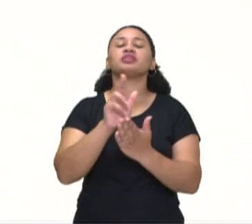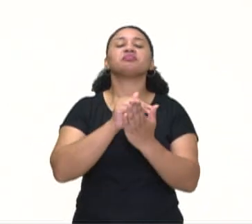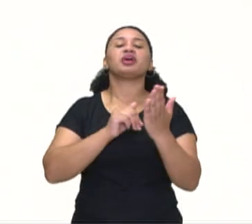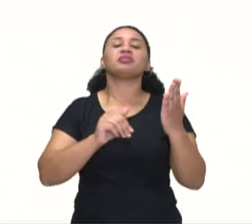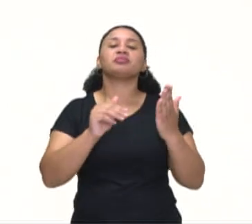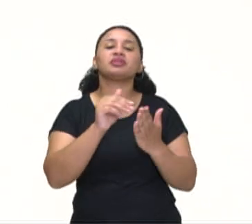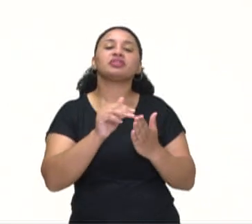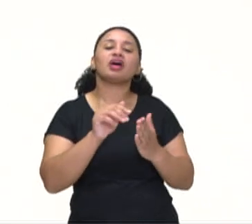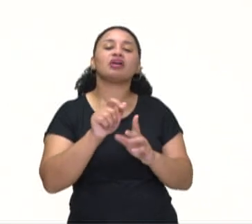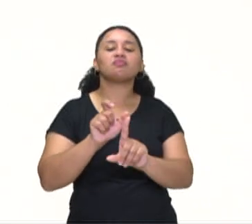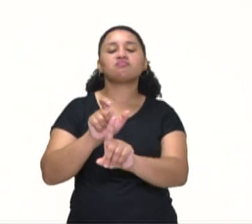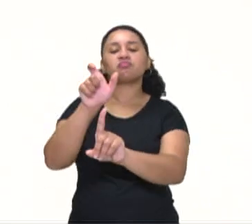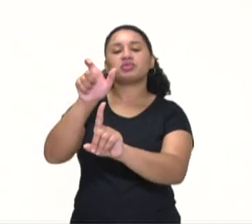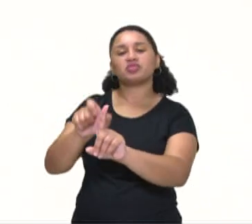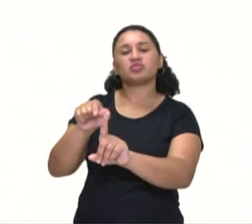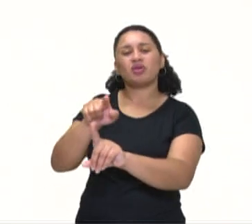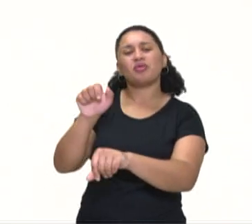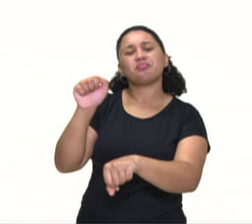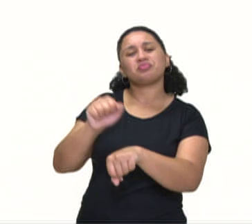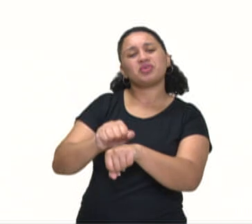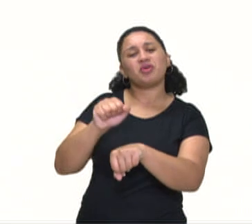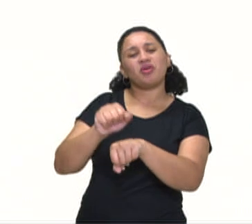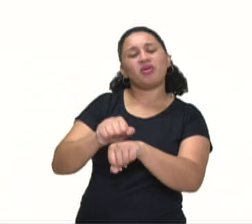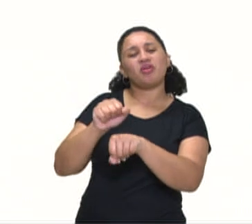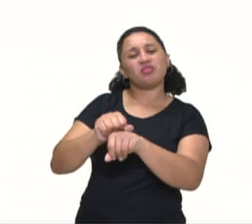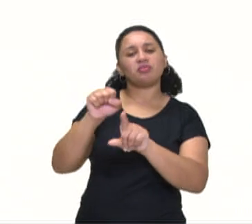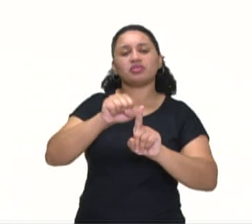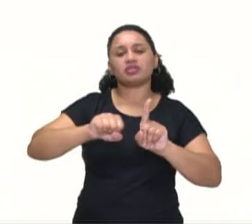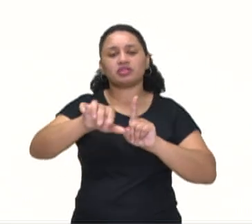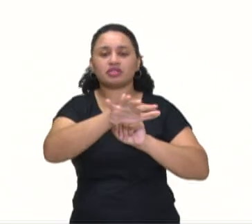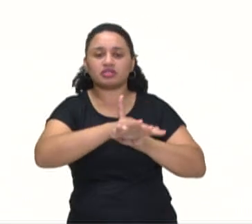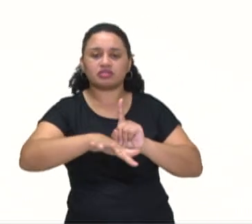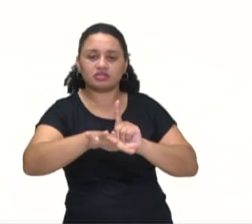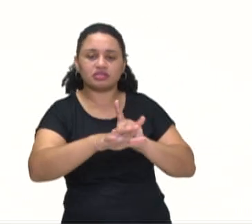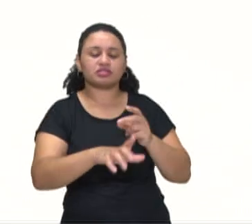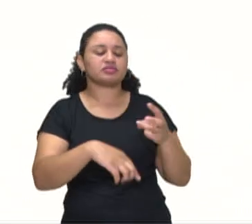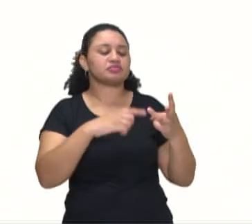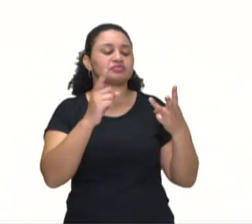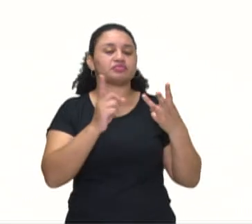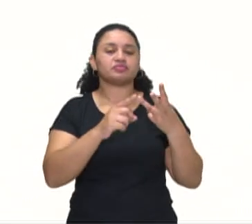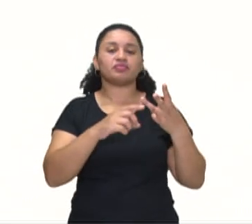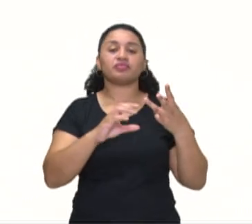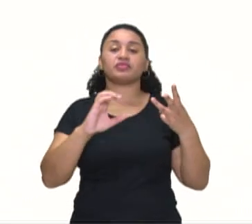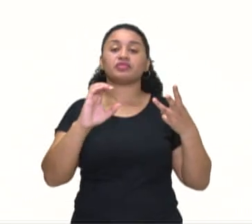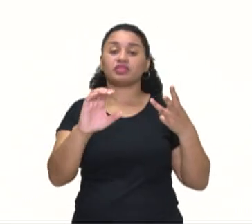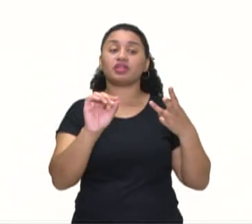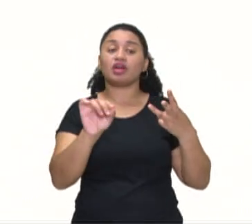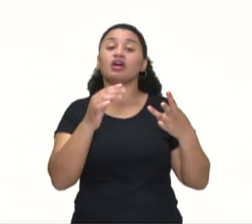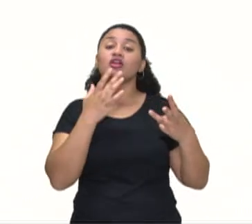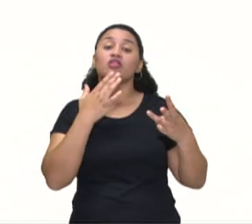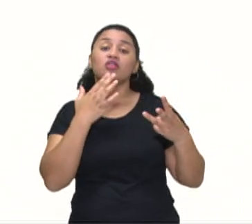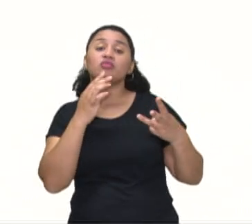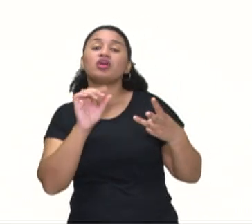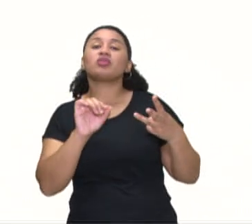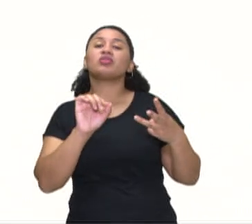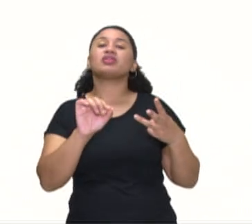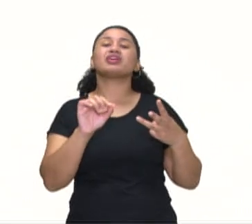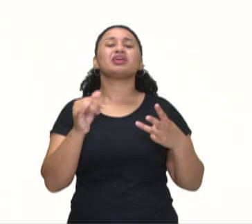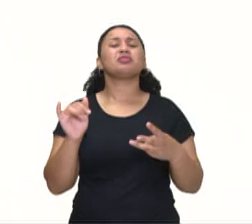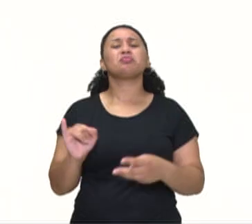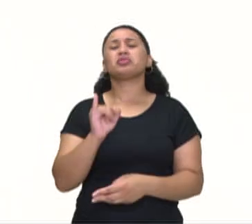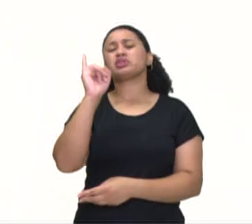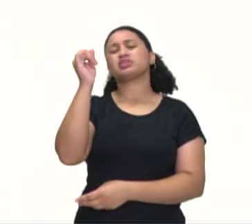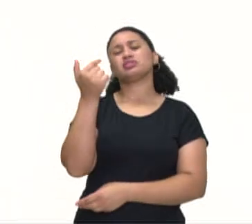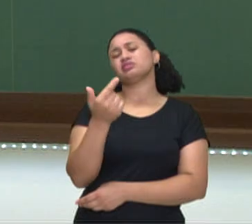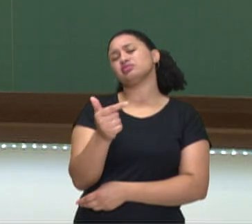pintar personagens pobres da sociedade. Letra C, uma cor sem muita importância